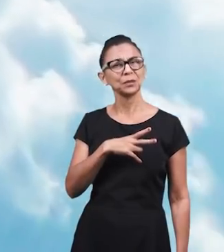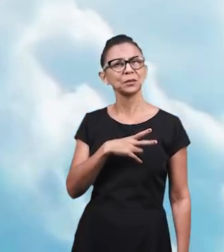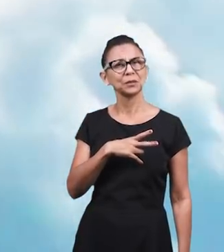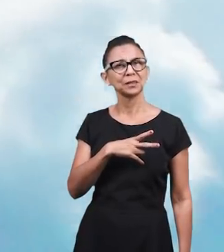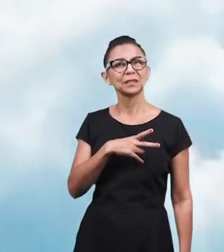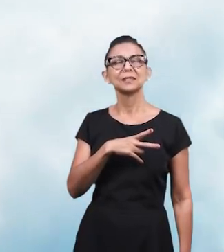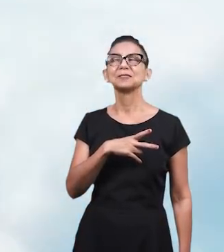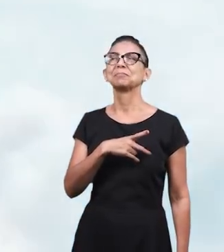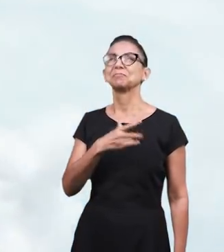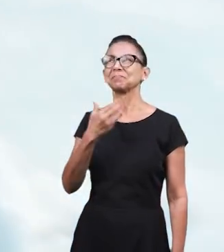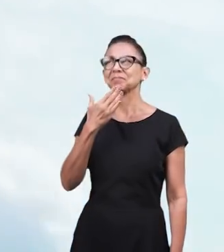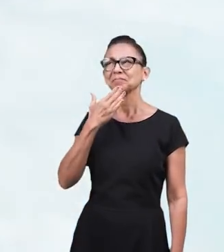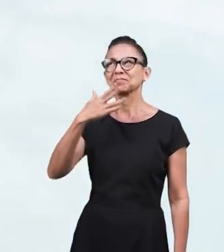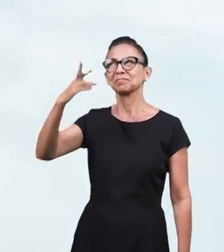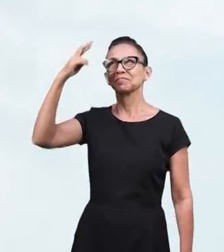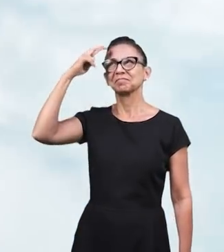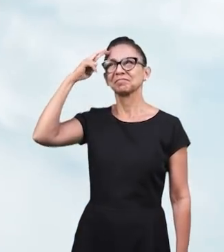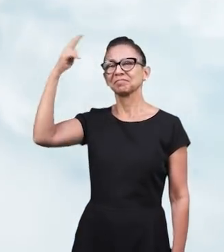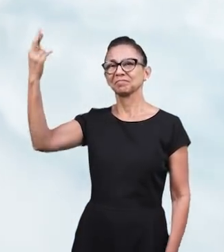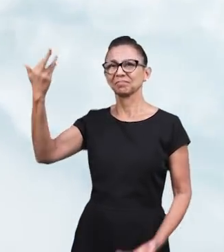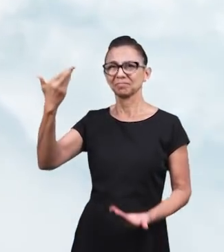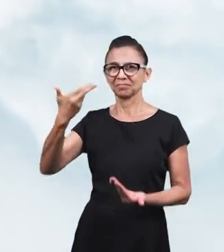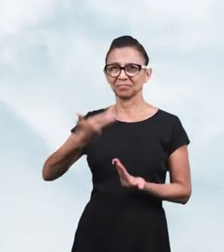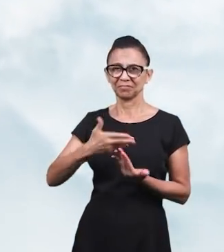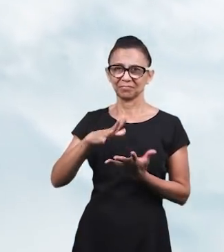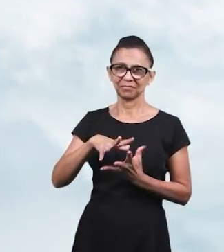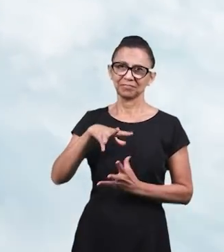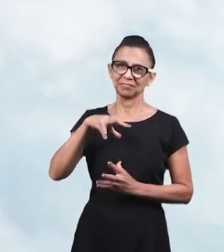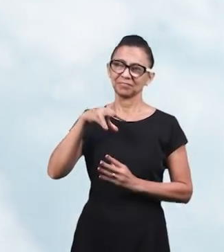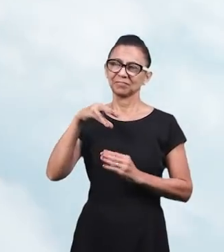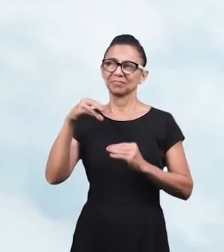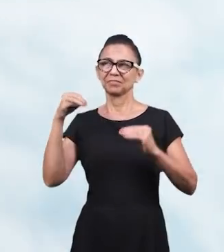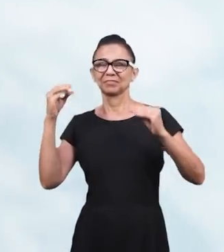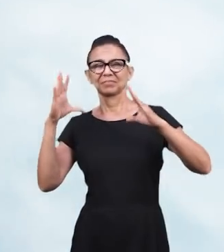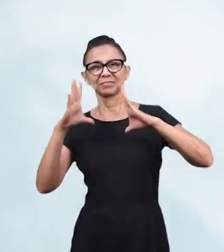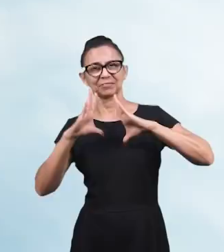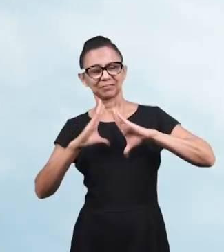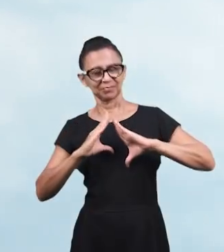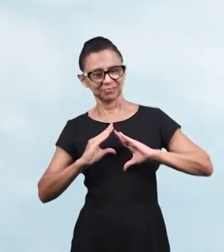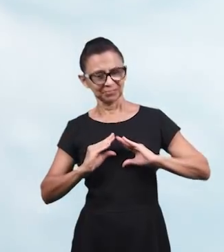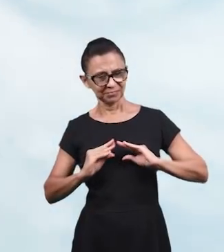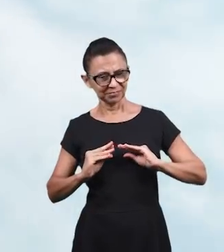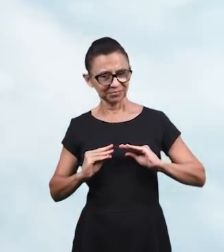satisfazer, Senhor, a mim, a